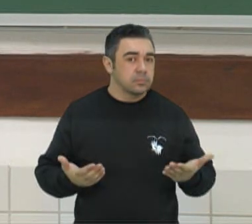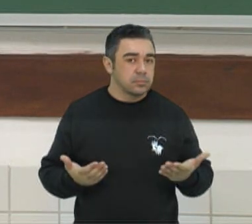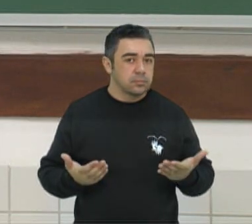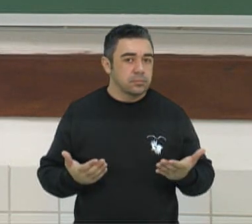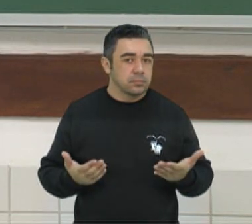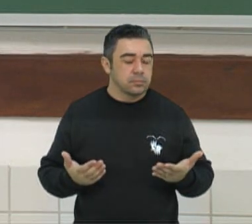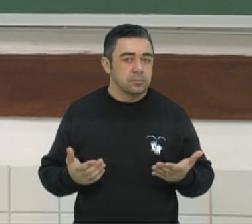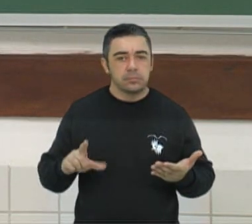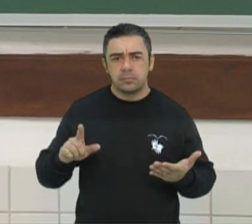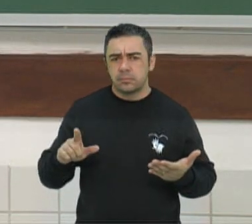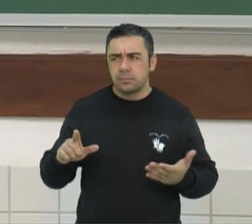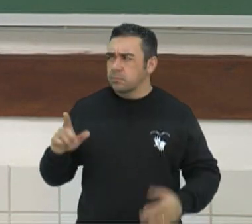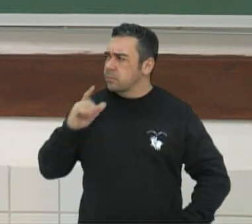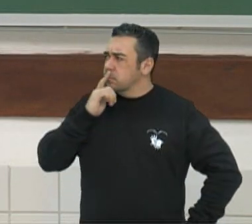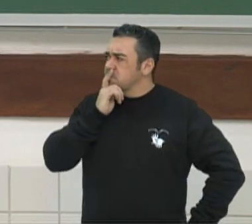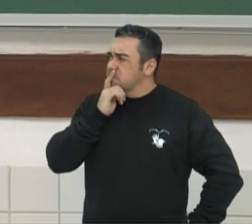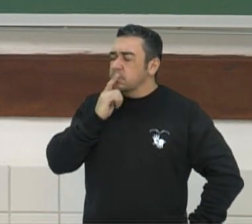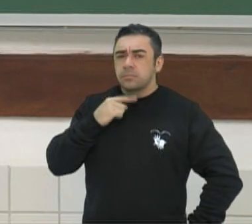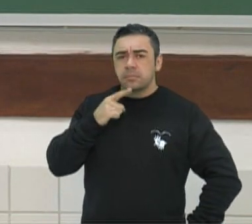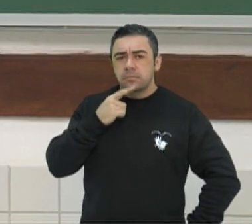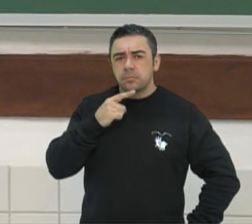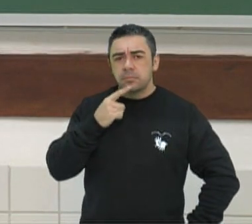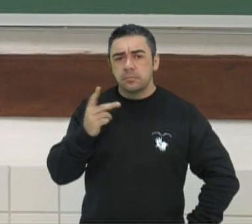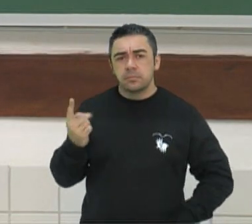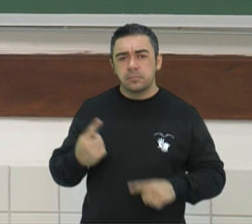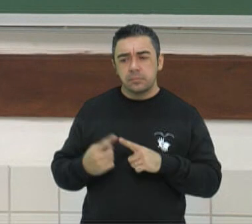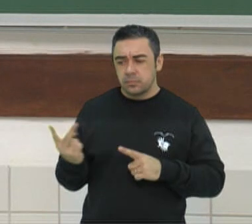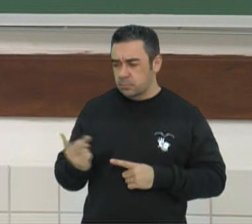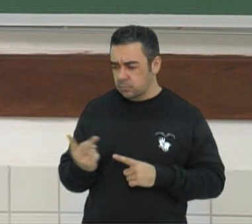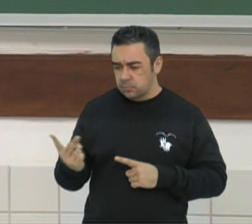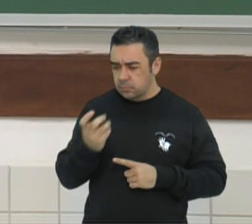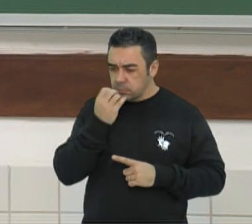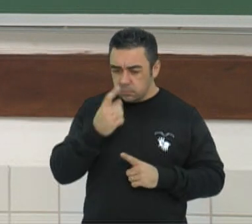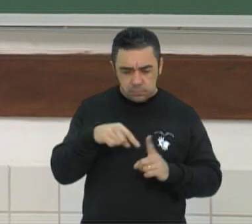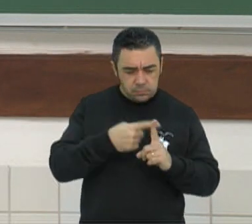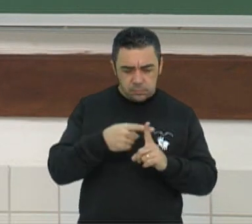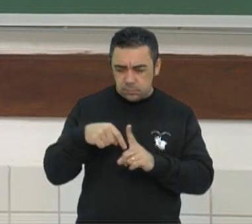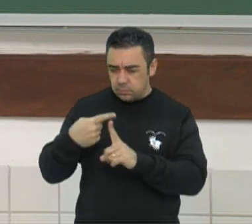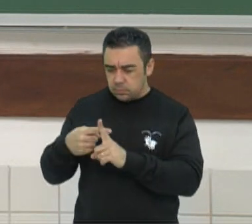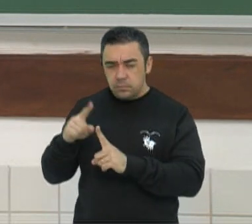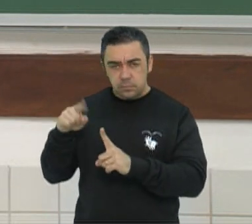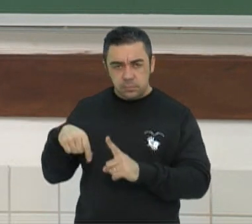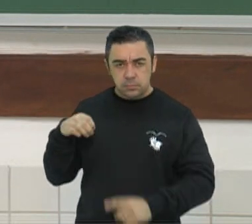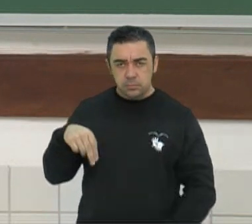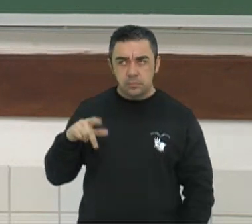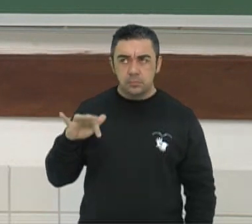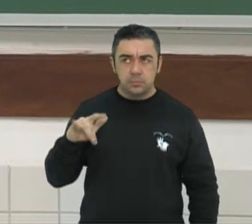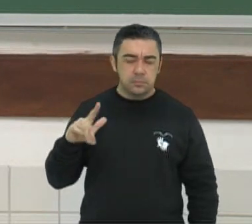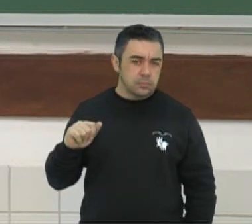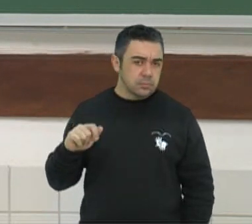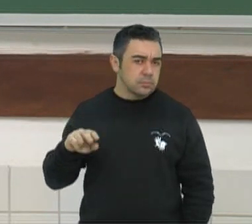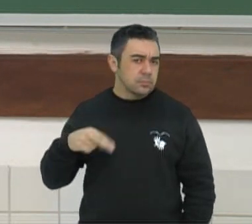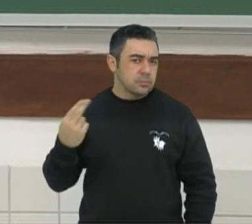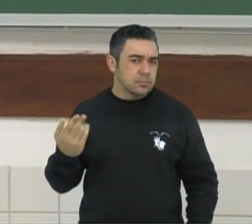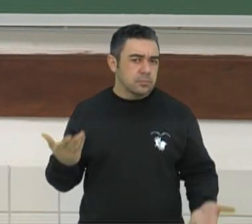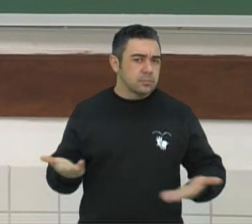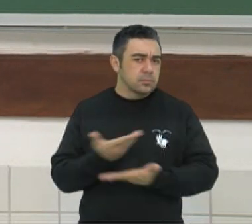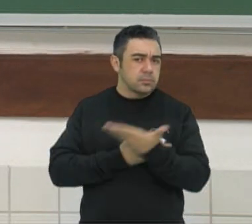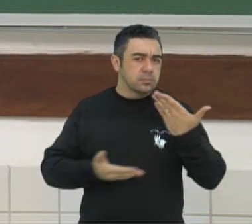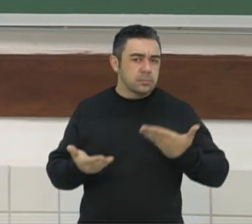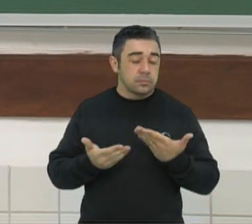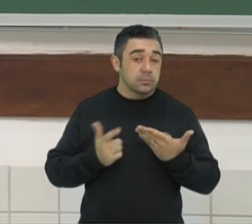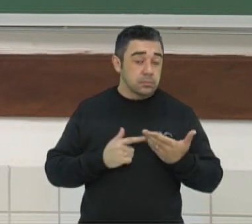aí, gente? Ah, professora, essa aqui eu fiquei na dúvida, porque as duas espécies estão sendo beneficiadas, vai ser mutualismo ou protocooperação? Se tivesse as